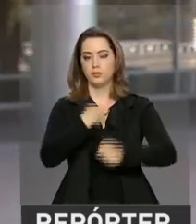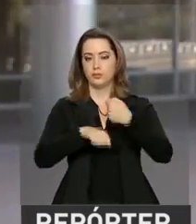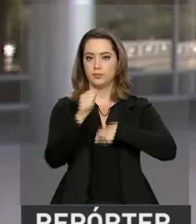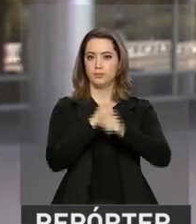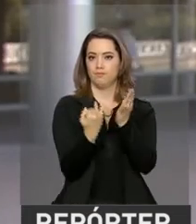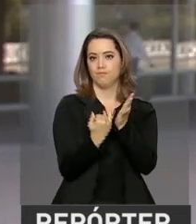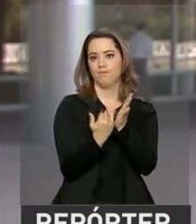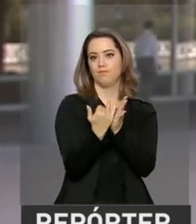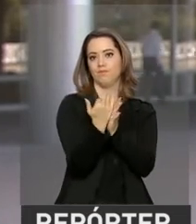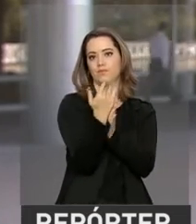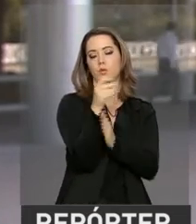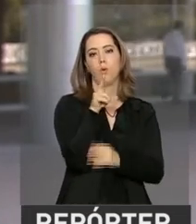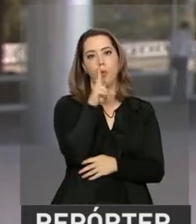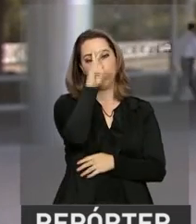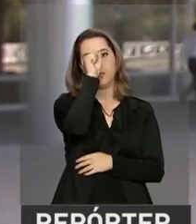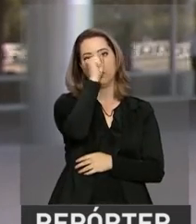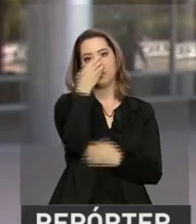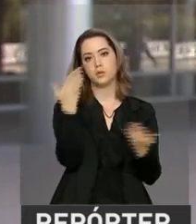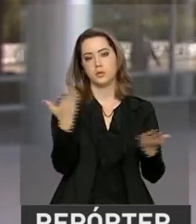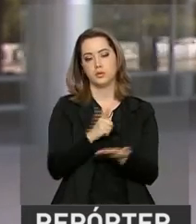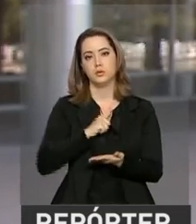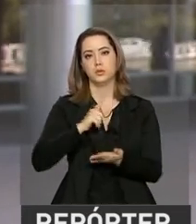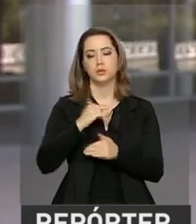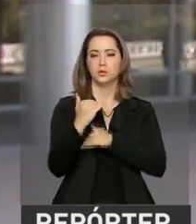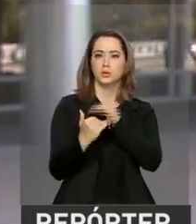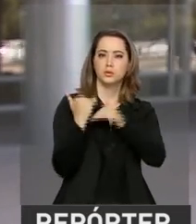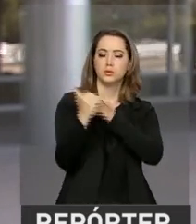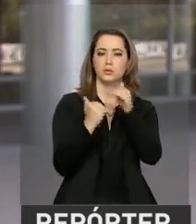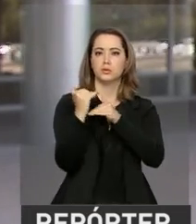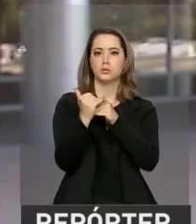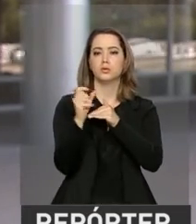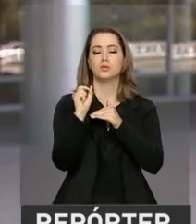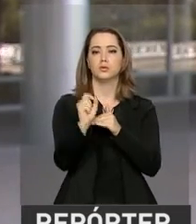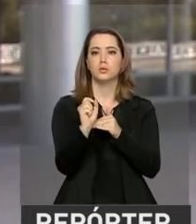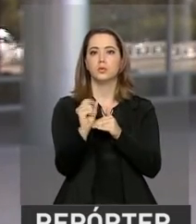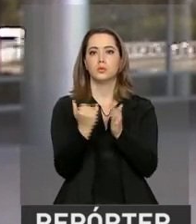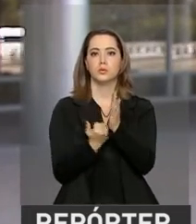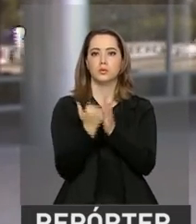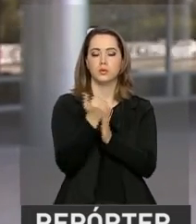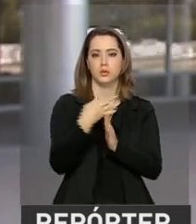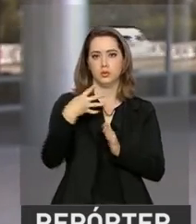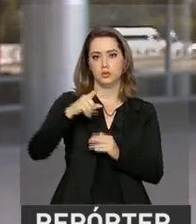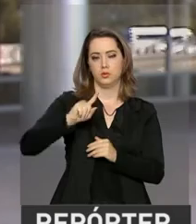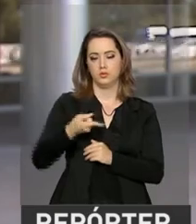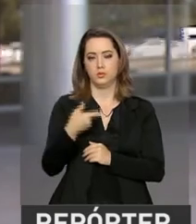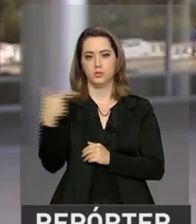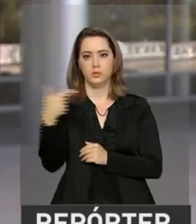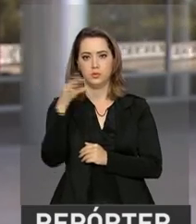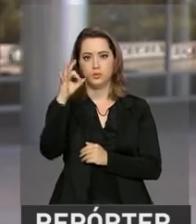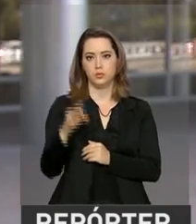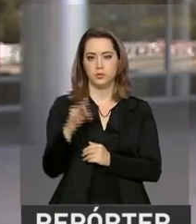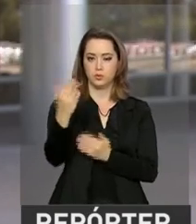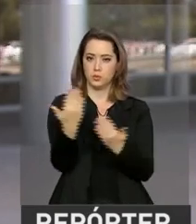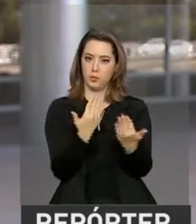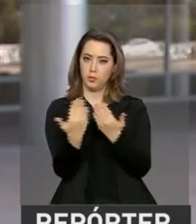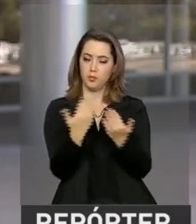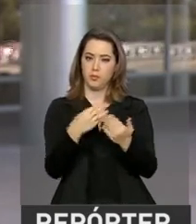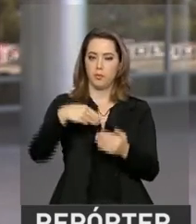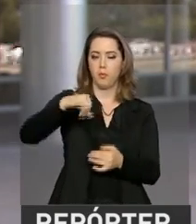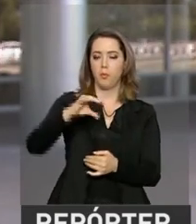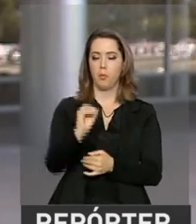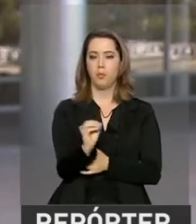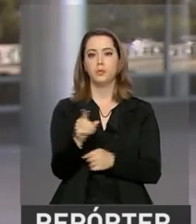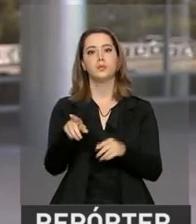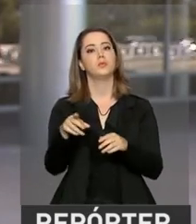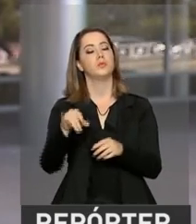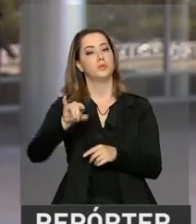o órgão, as concessões de crédito cresceram 4,2% entre maio e junho deste ano. No recorte das